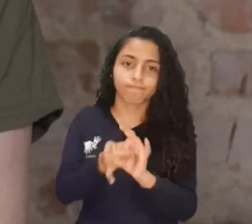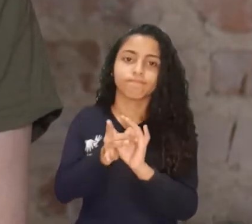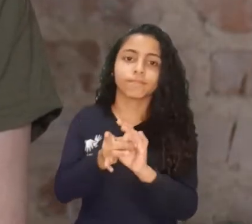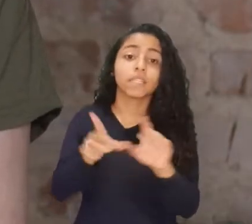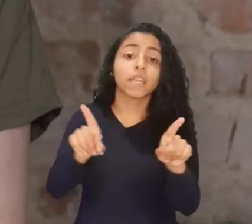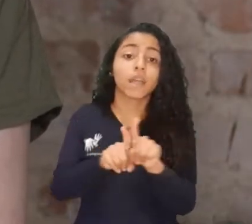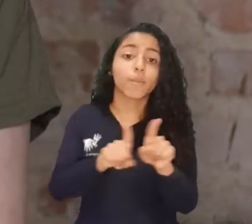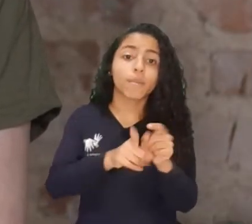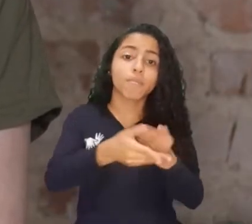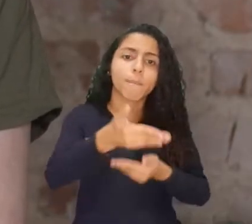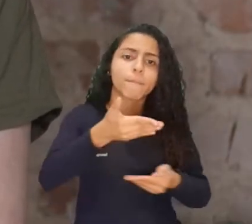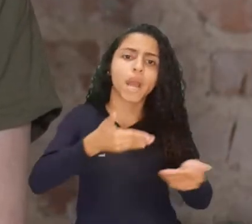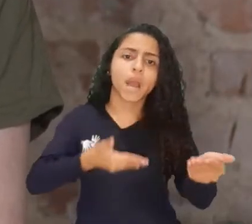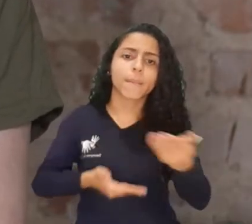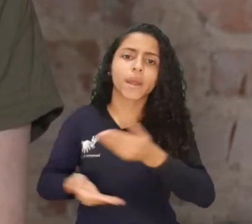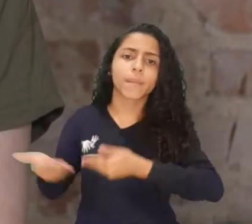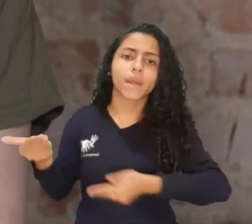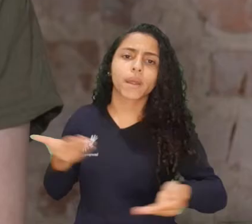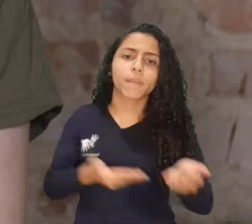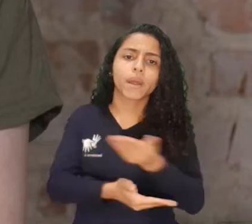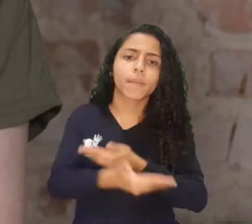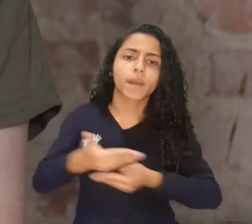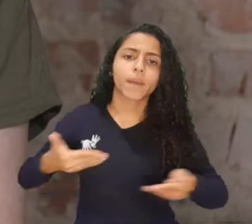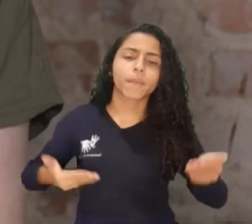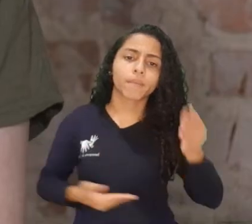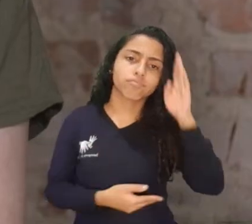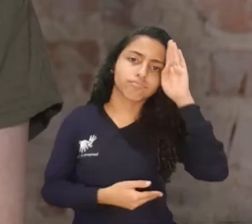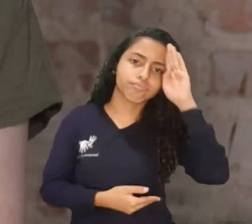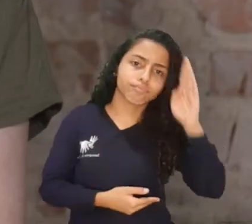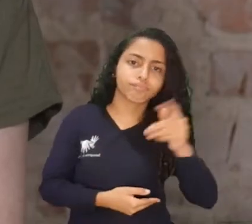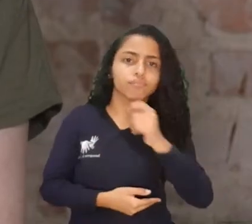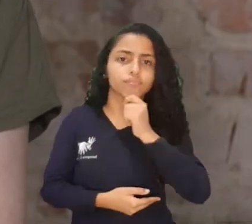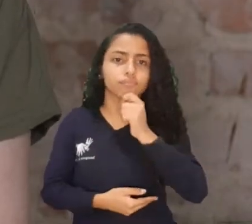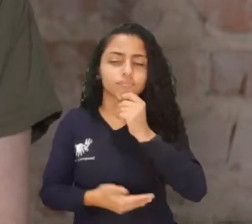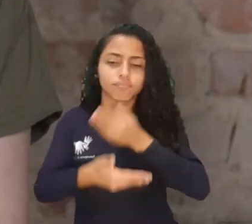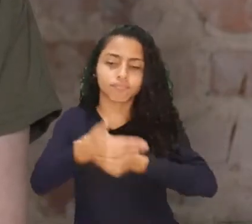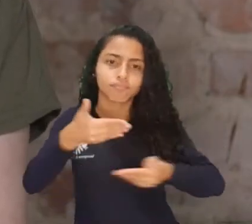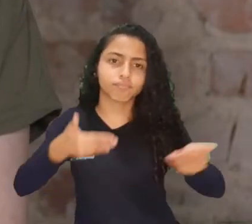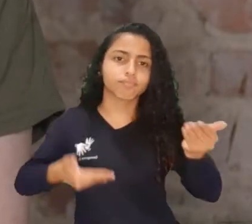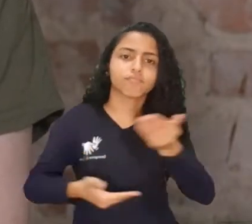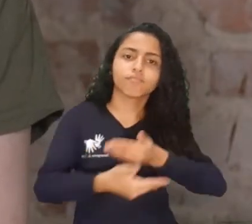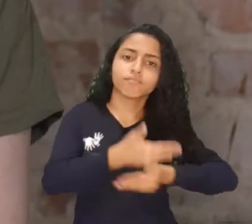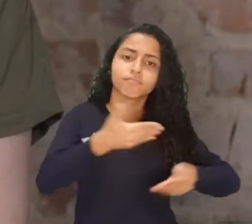causas diretas e indiretas e interagem de maneira que podem